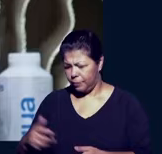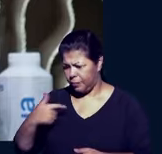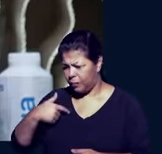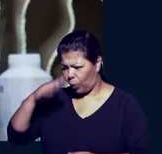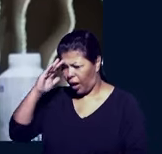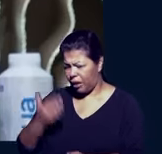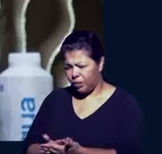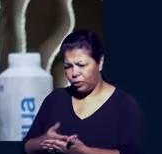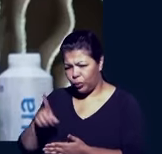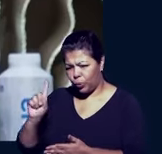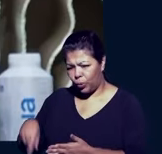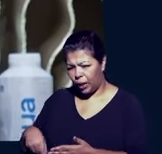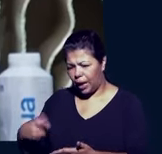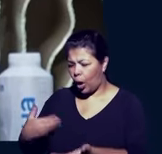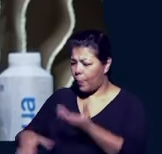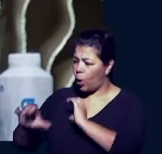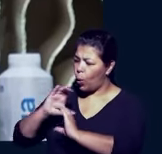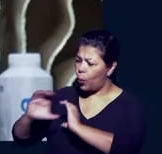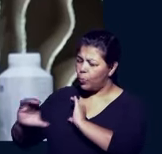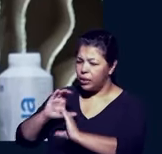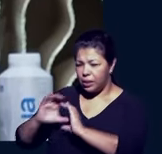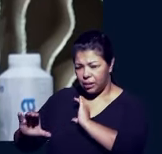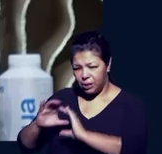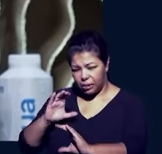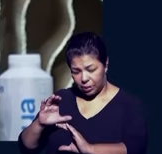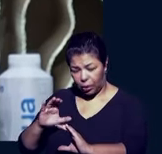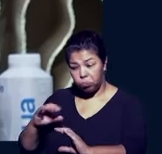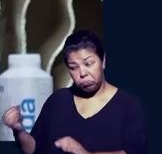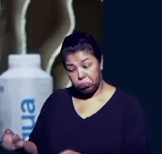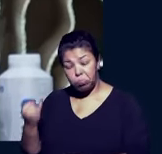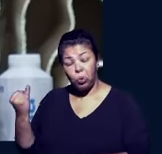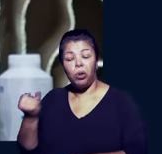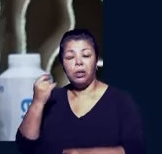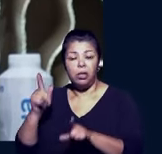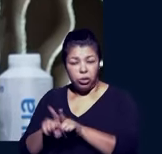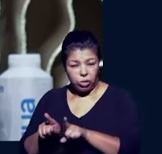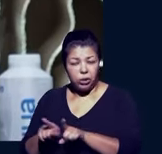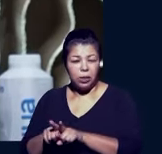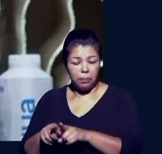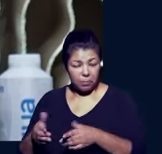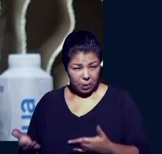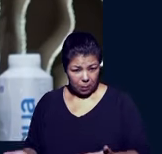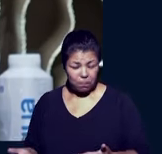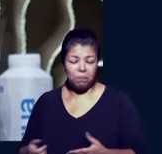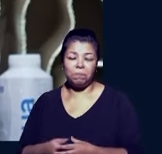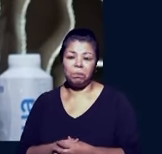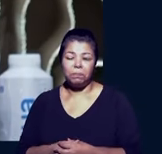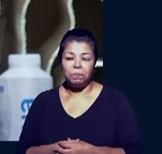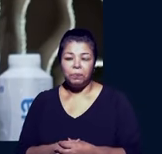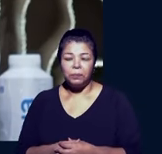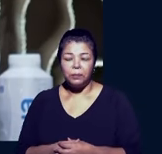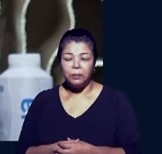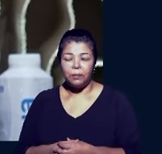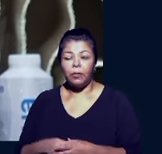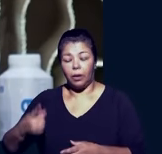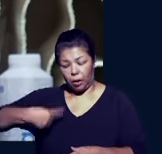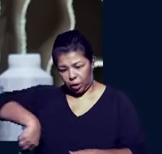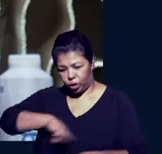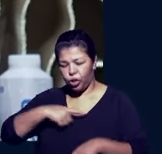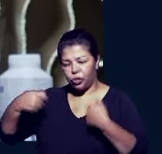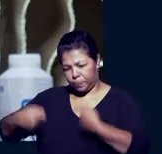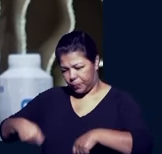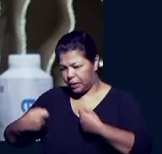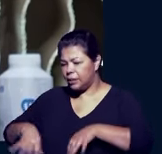comunicação que acabou gerando uma repercussão além eh do imaginado isto precisa ser